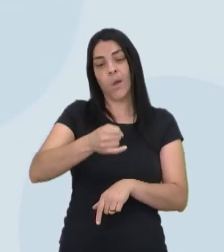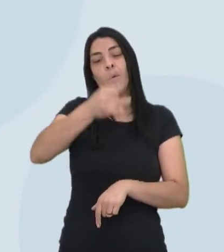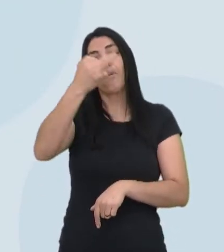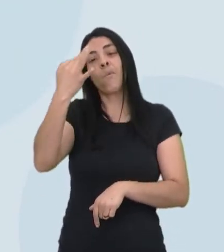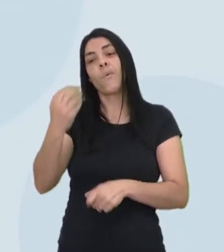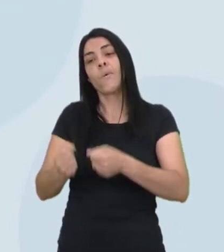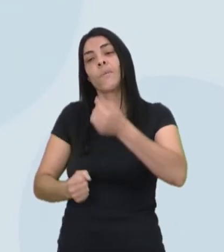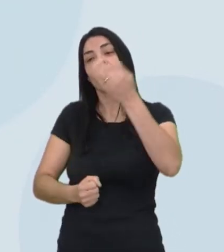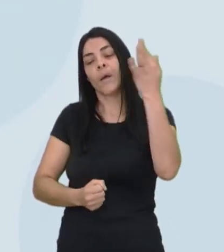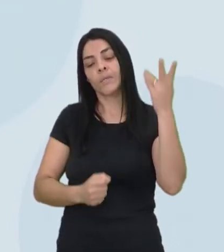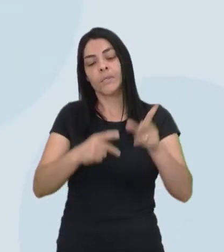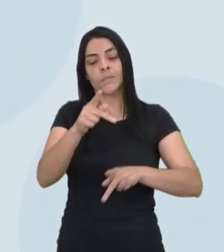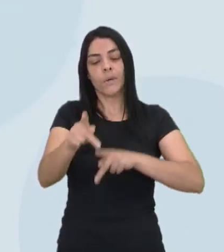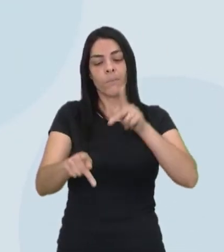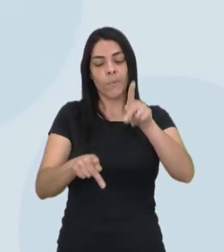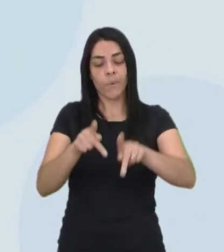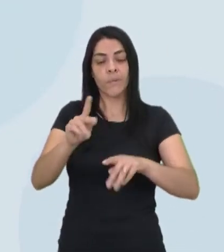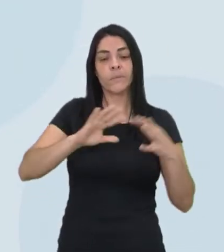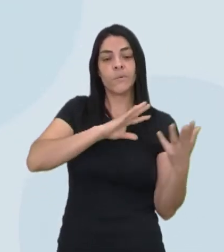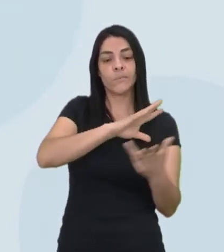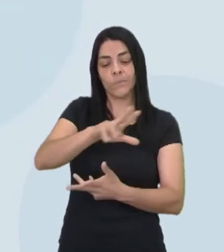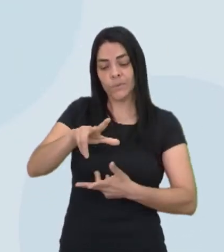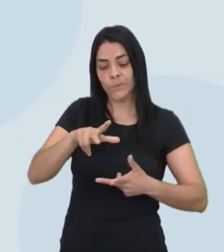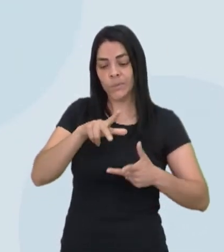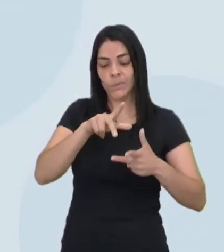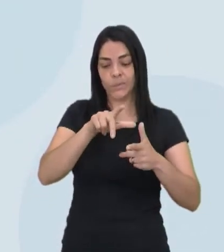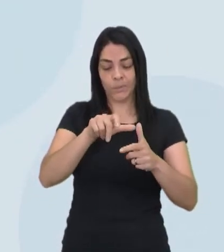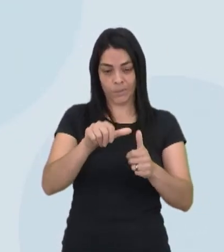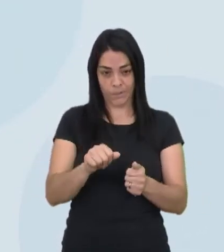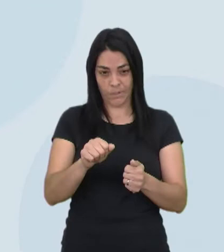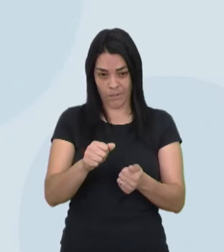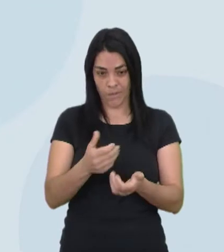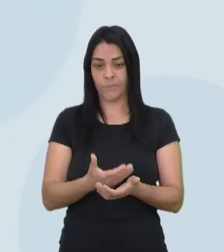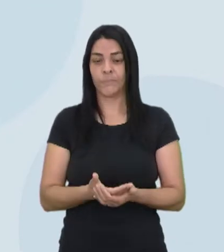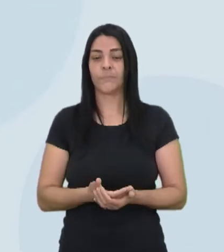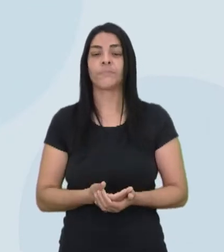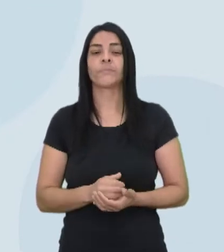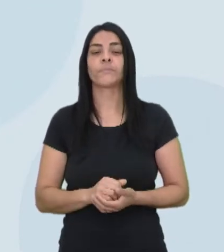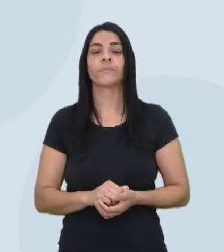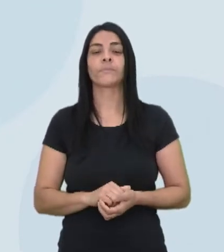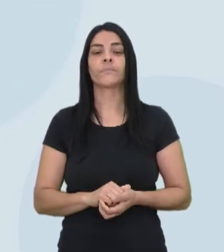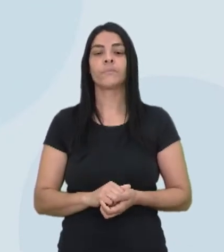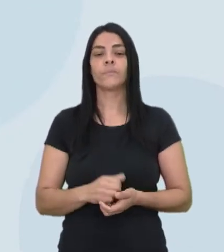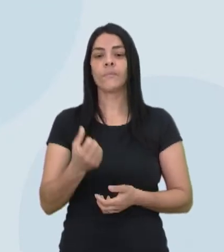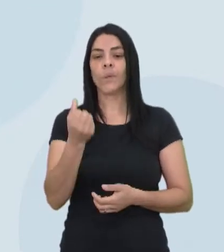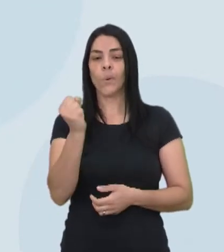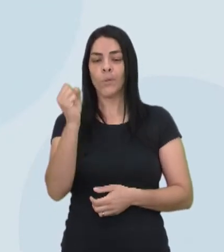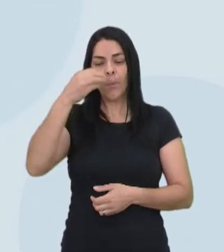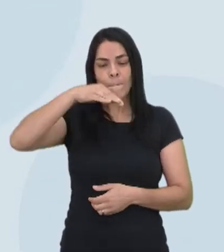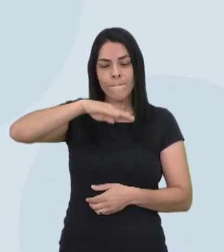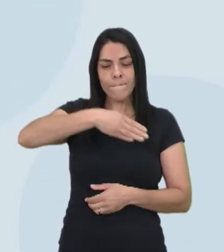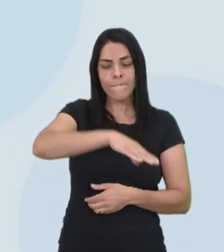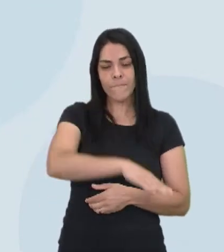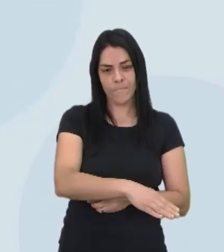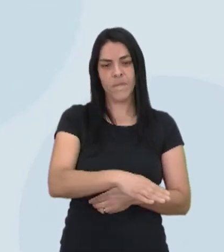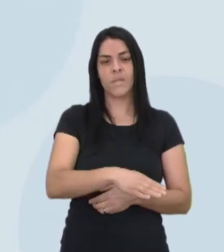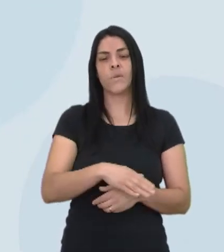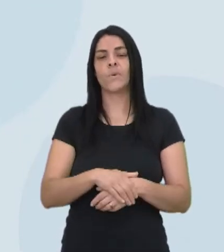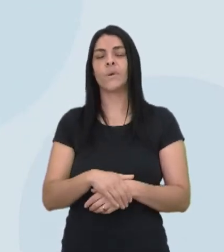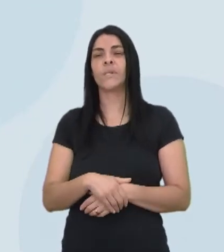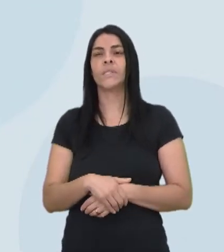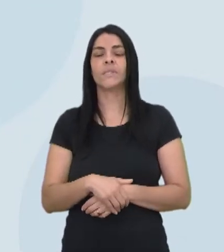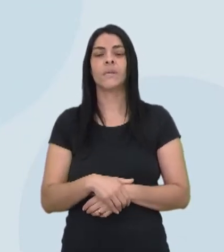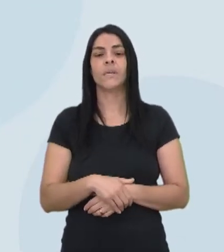população mundial, que a gente está aí atingindo, né, os 8 bilhões aí, foi agora há pouco aí,